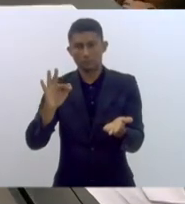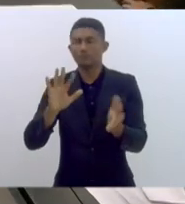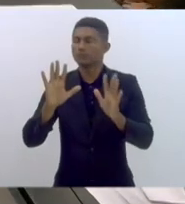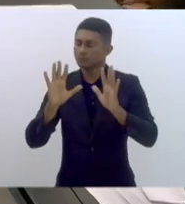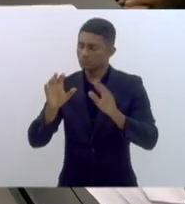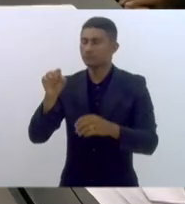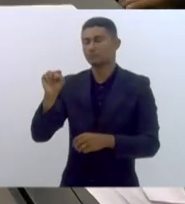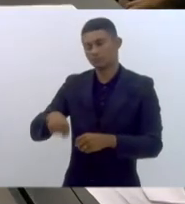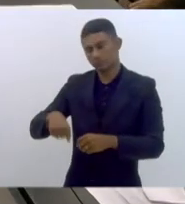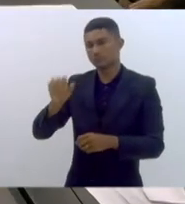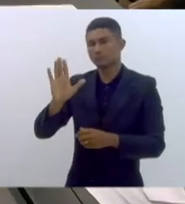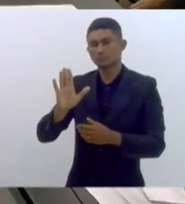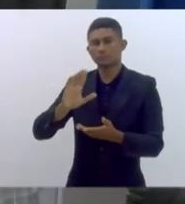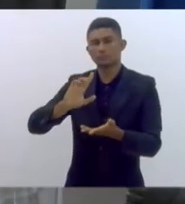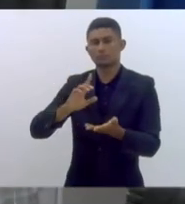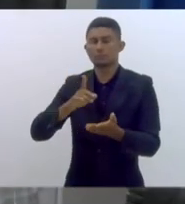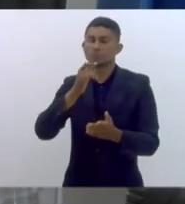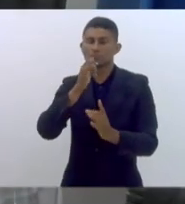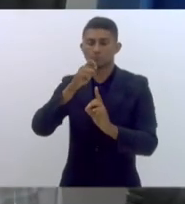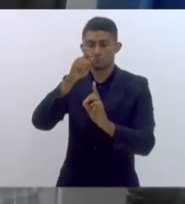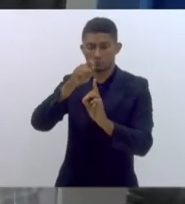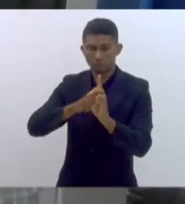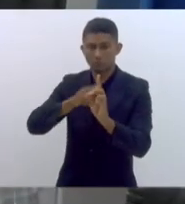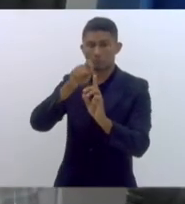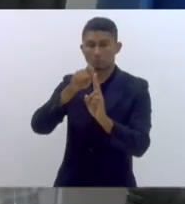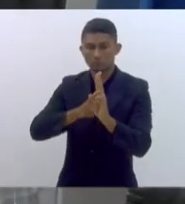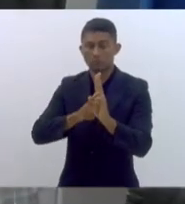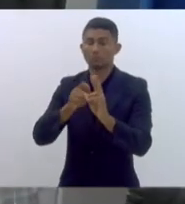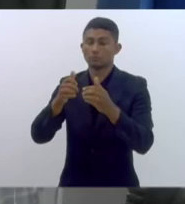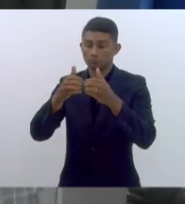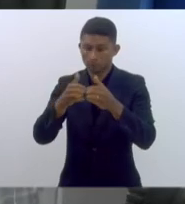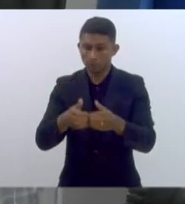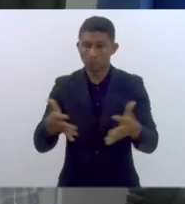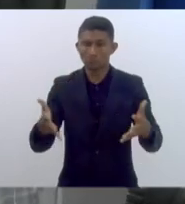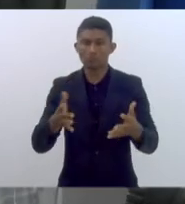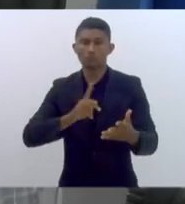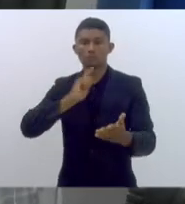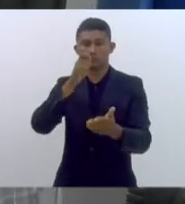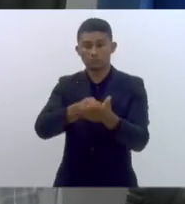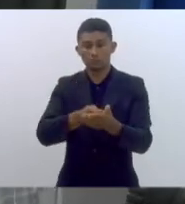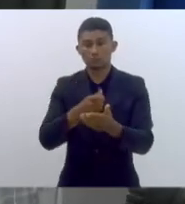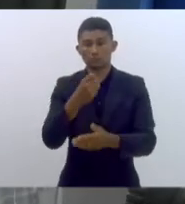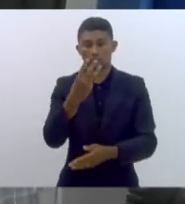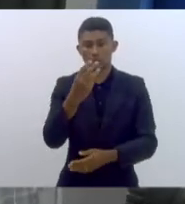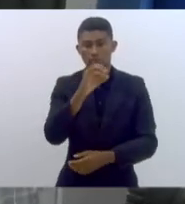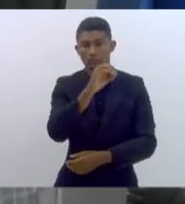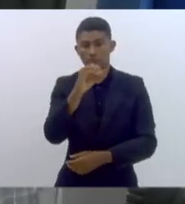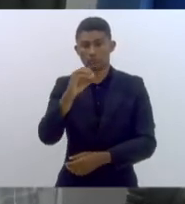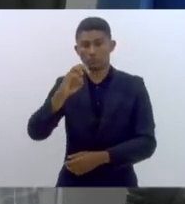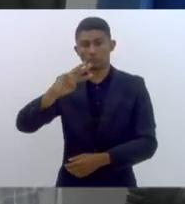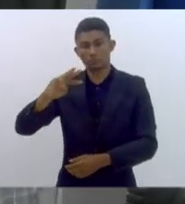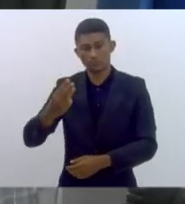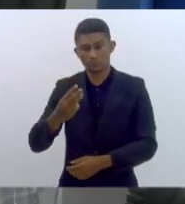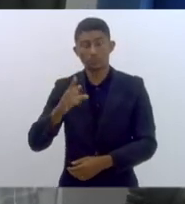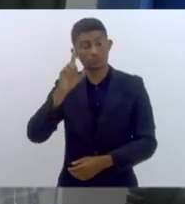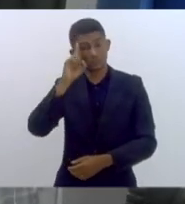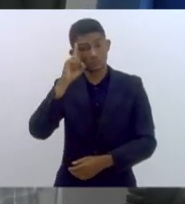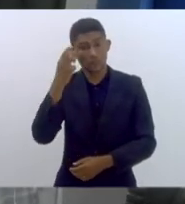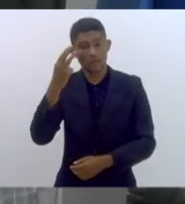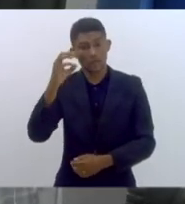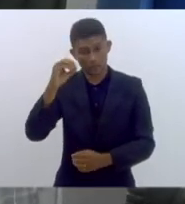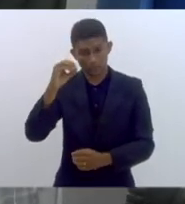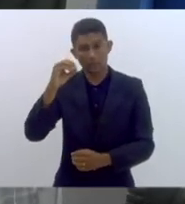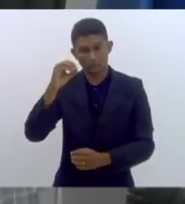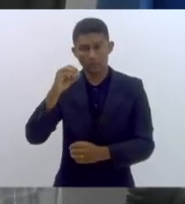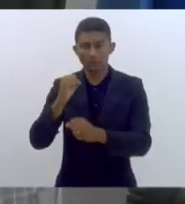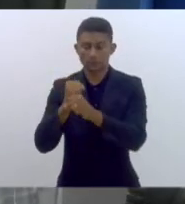regime, daqui a dois meses, a gente vai abrir pagando 300 milhões. Isso. A contar do dia 30, dois anos,